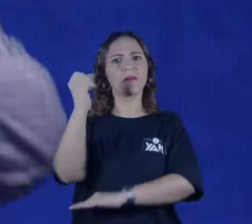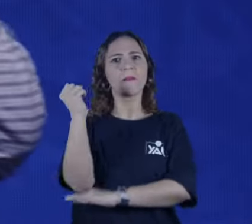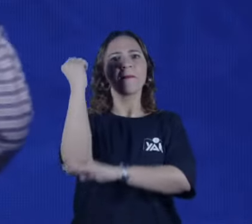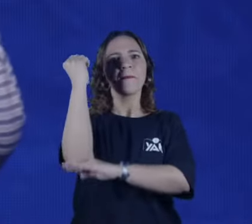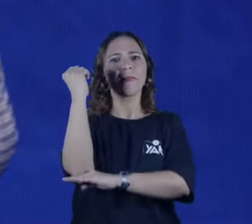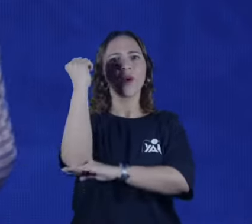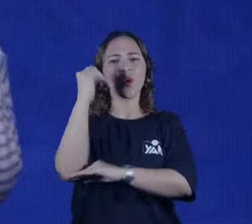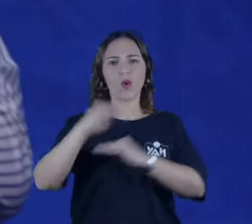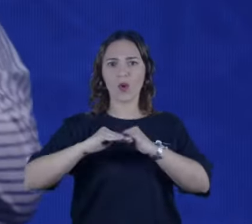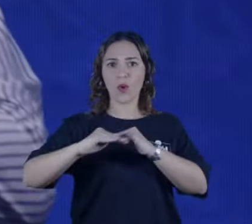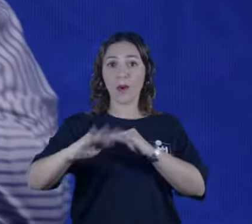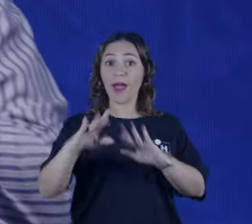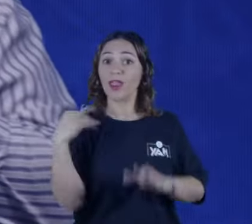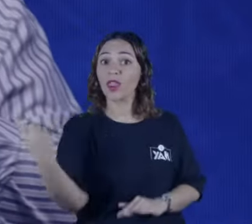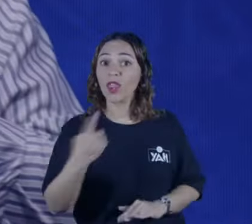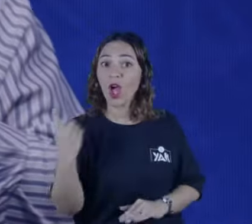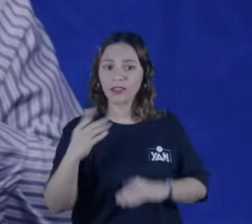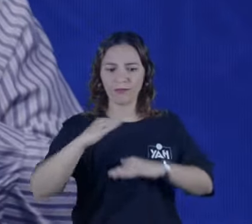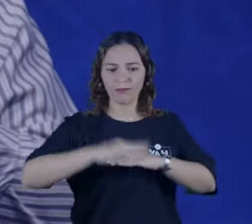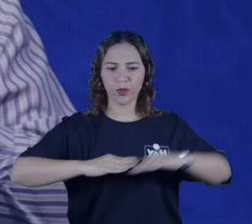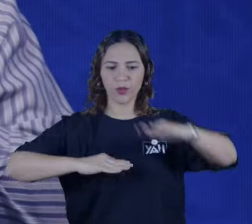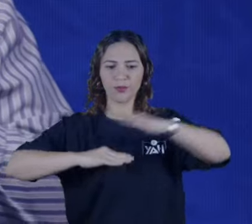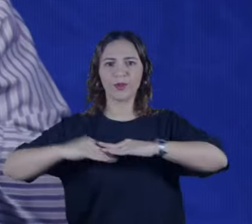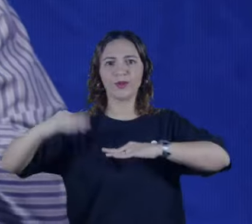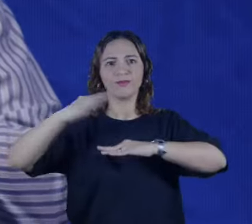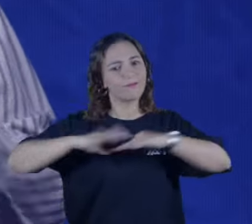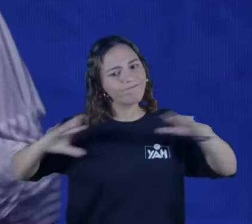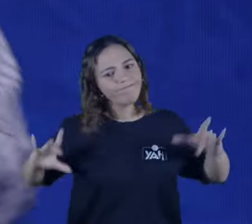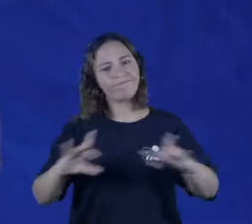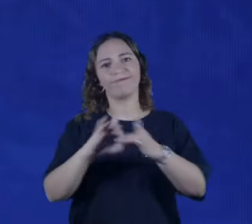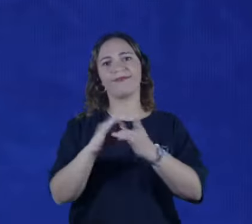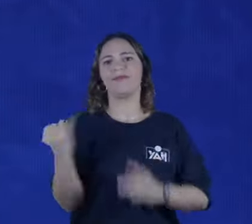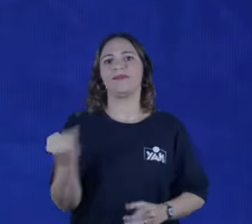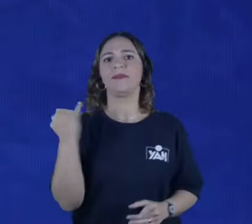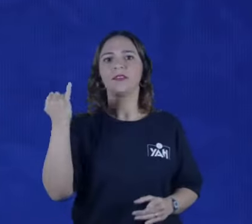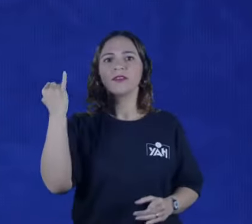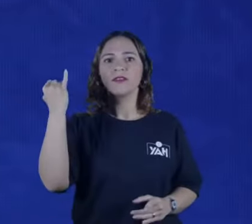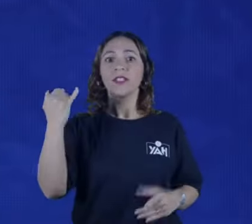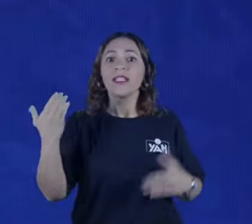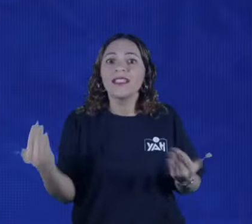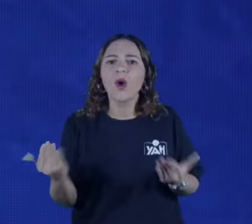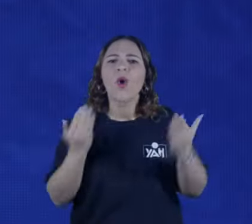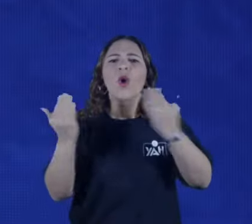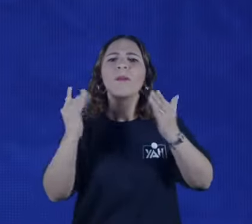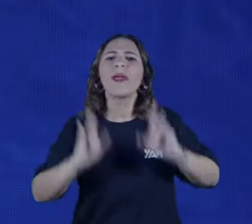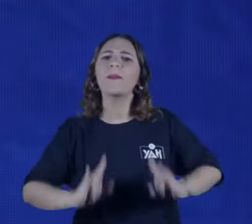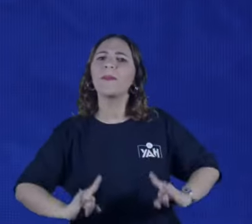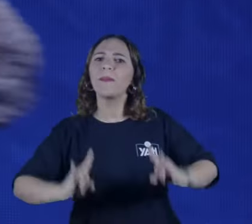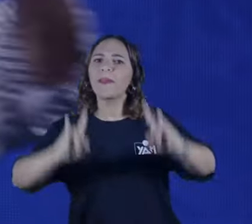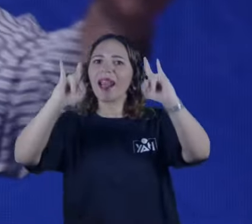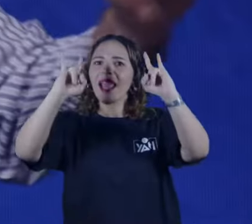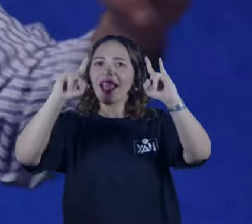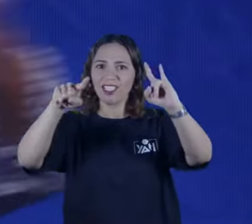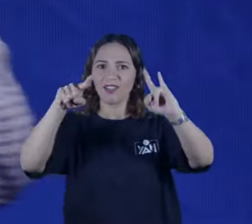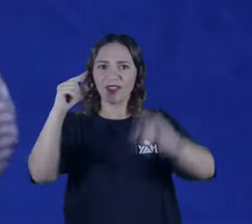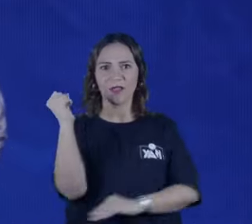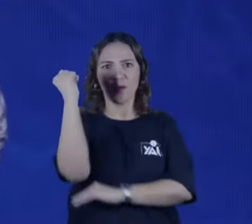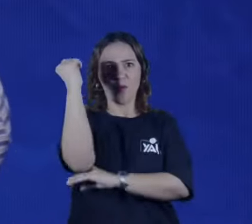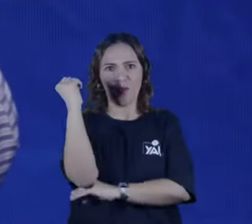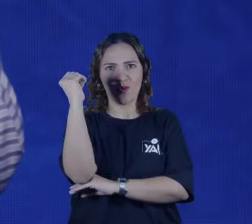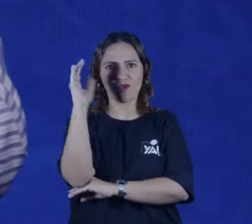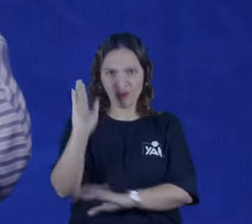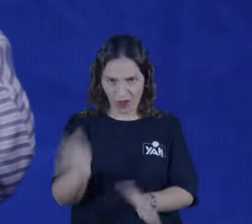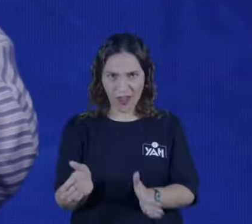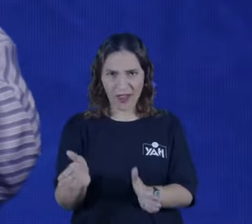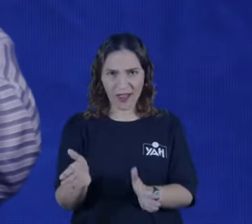fundação, mas nós somos pedras vivas. E num edifício, gente, depois que você constrói a